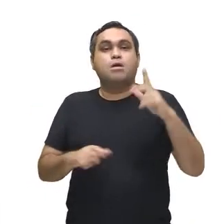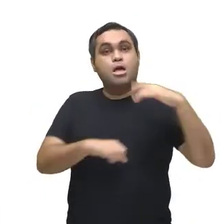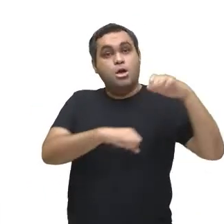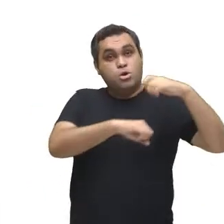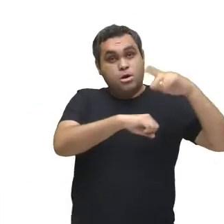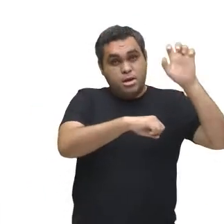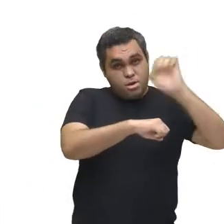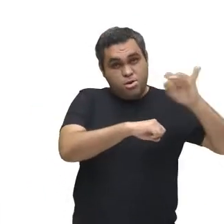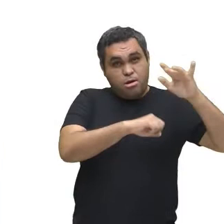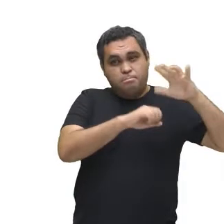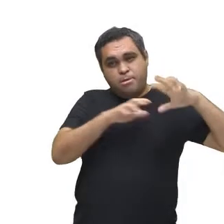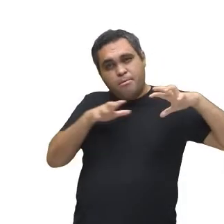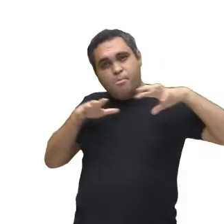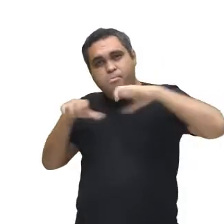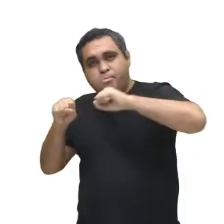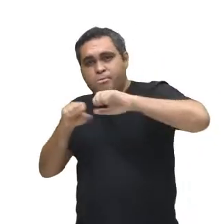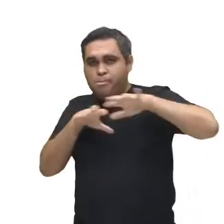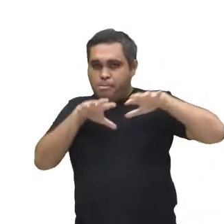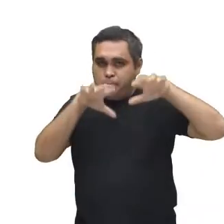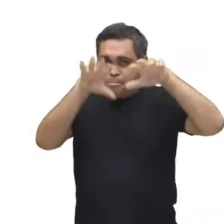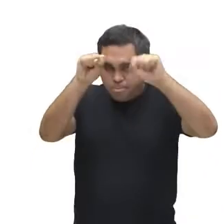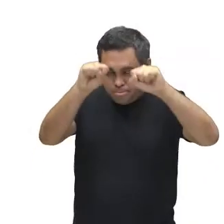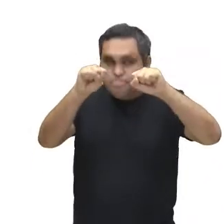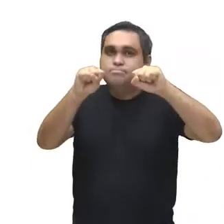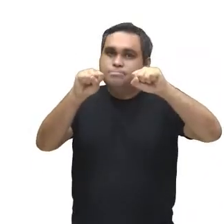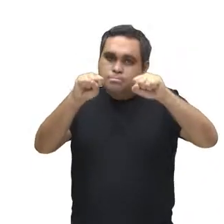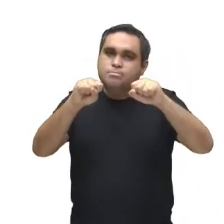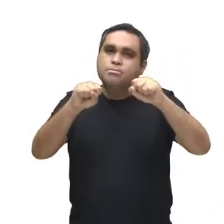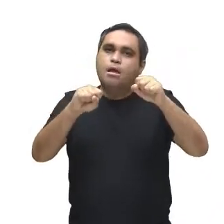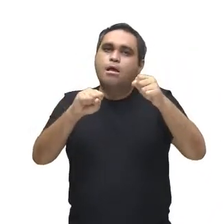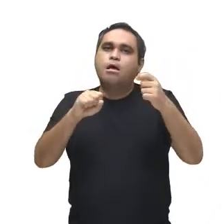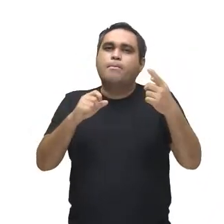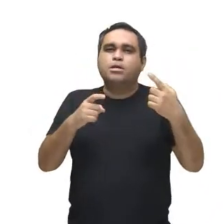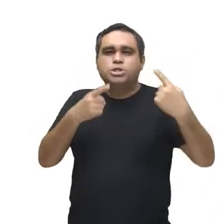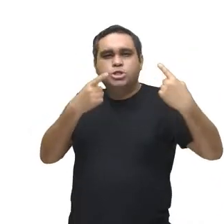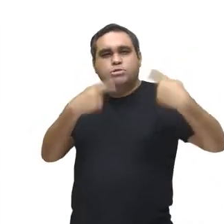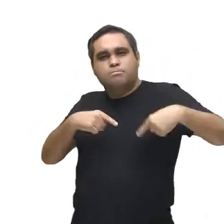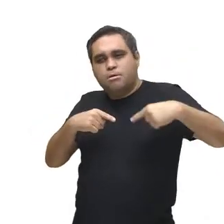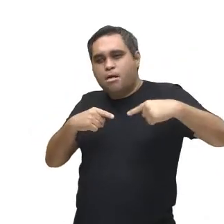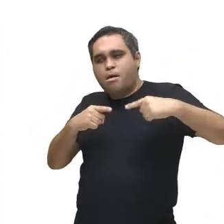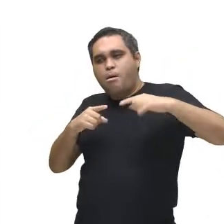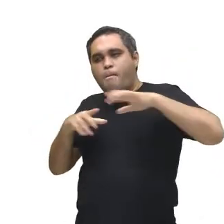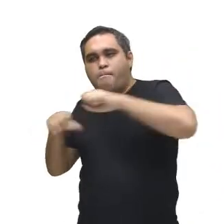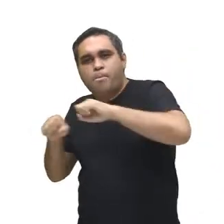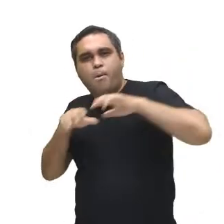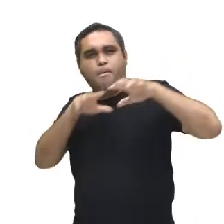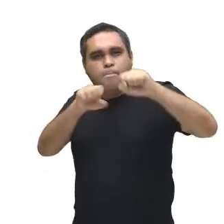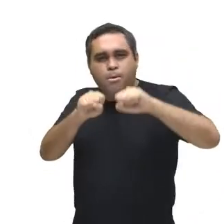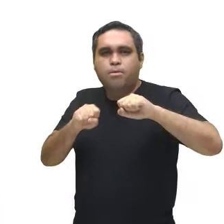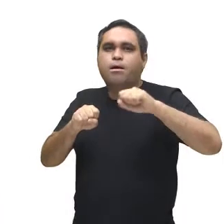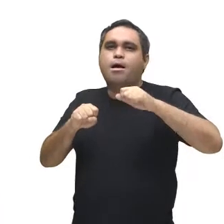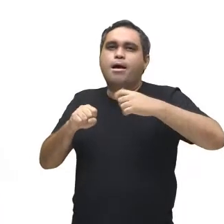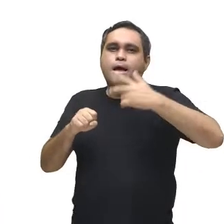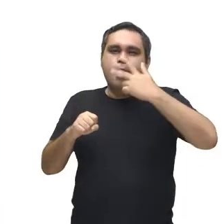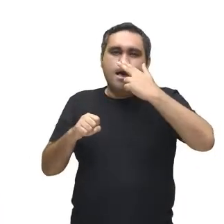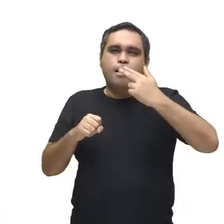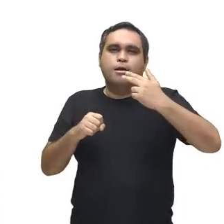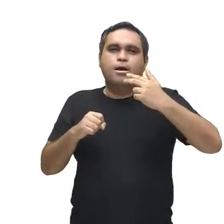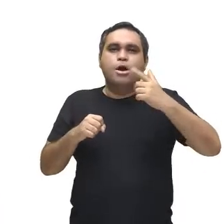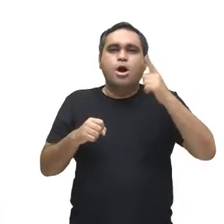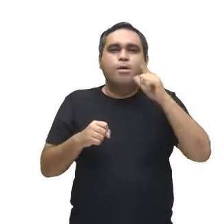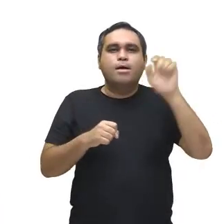europeias. E essa disputa por colônias acabou gerando uma rivalidade, acirrando uma rivalidade entre